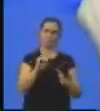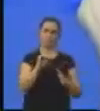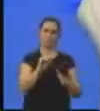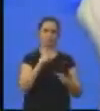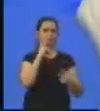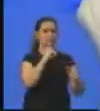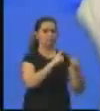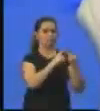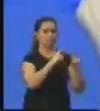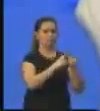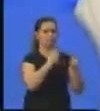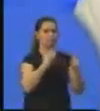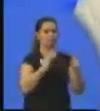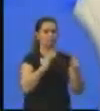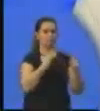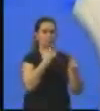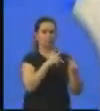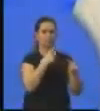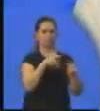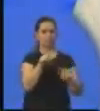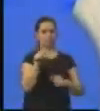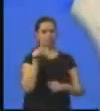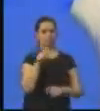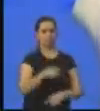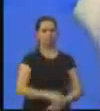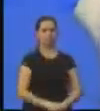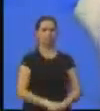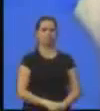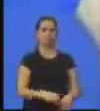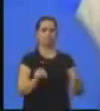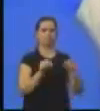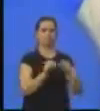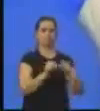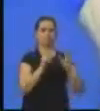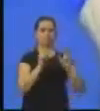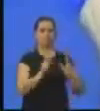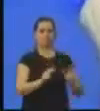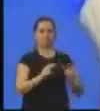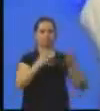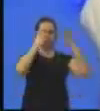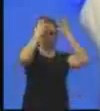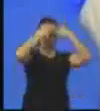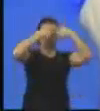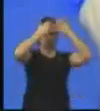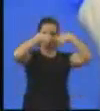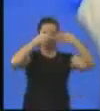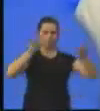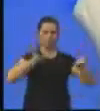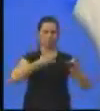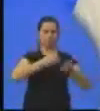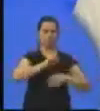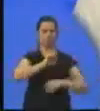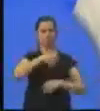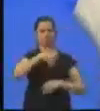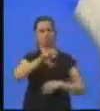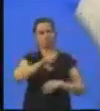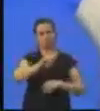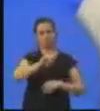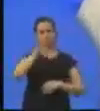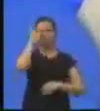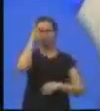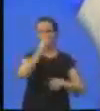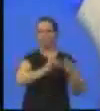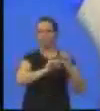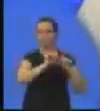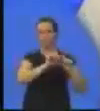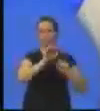multiplico por um número, aquele x. Vamos fazer o mesmo raciocínio agora para o cosseno. Então, o que vai acontecer?